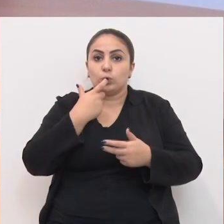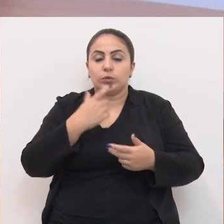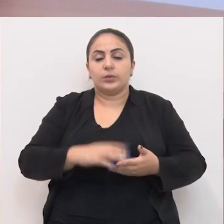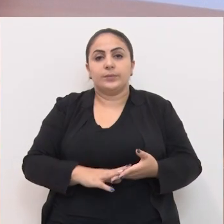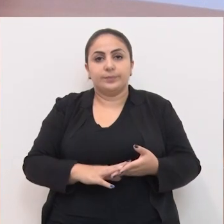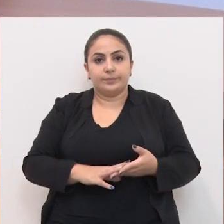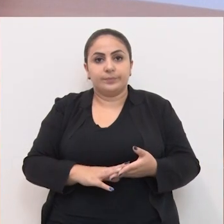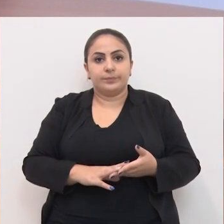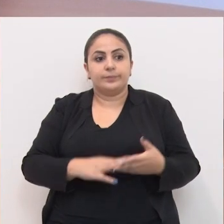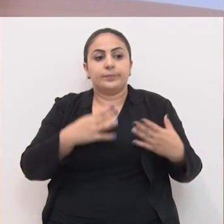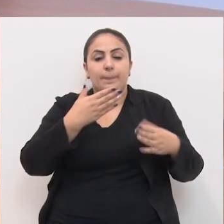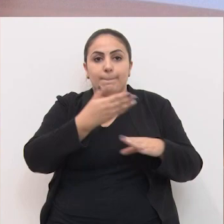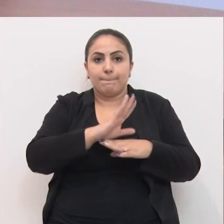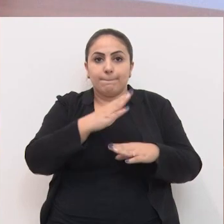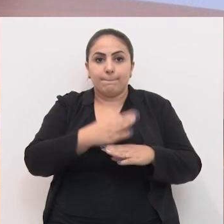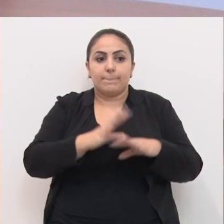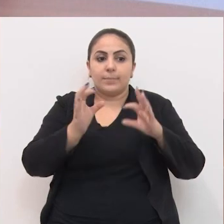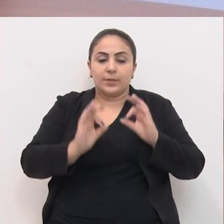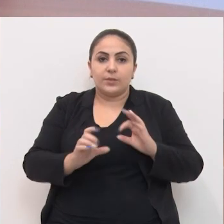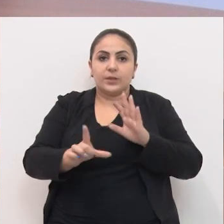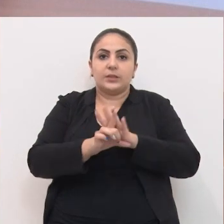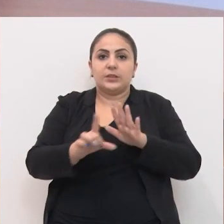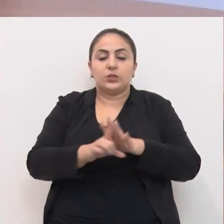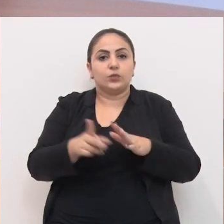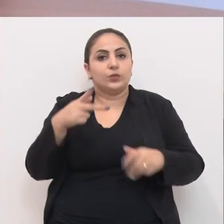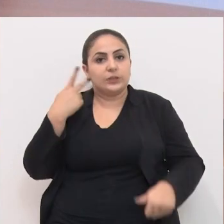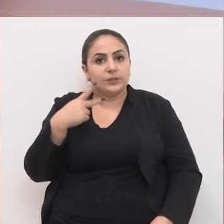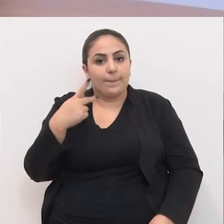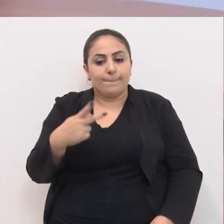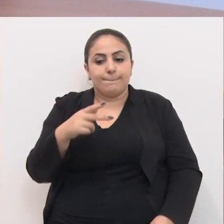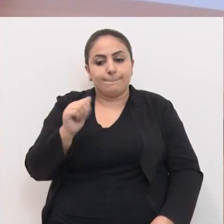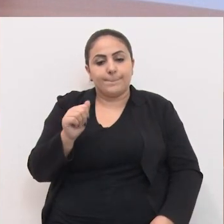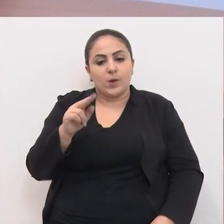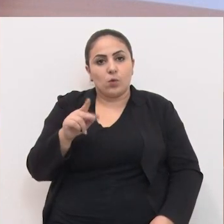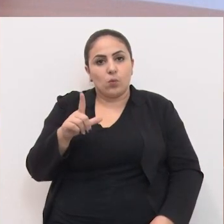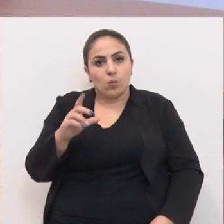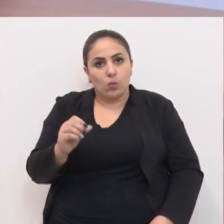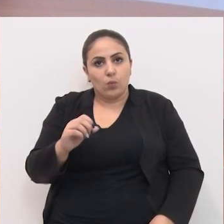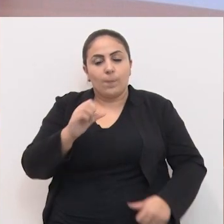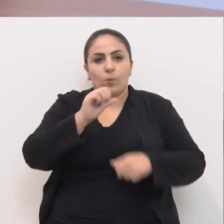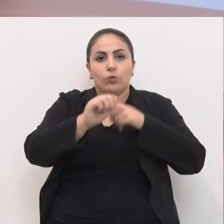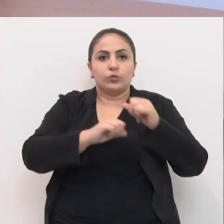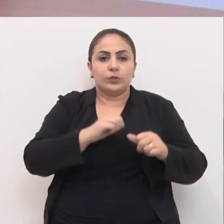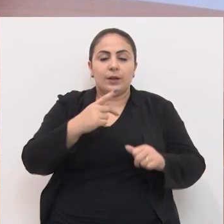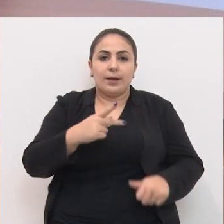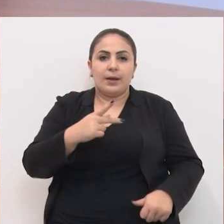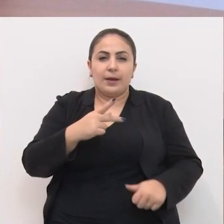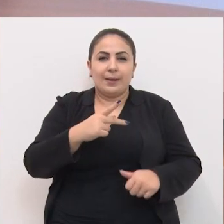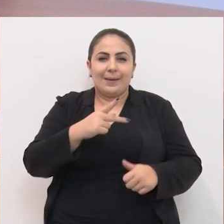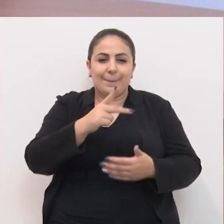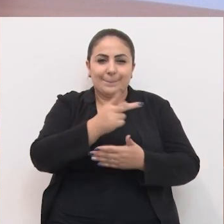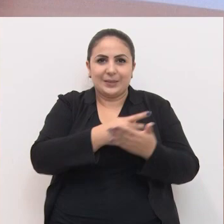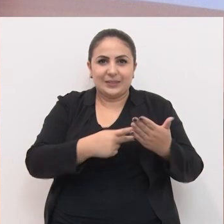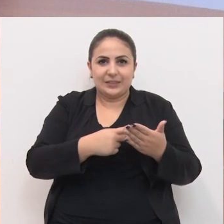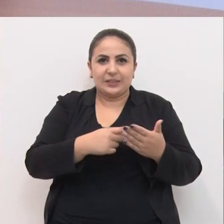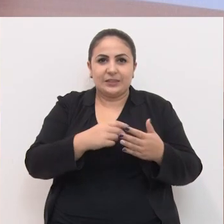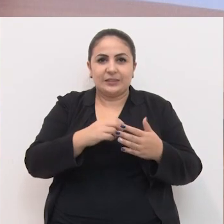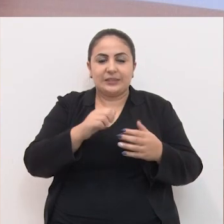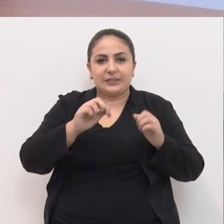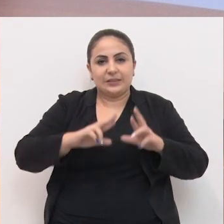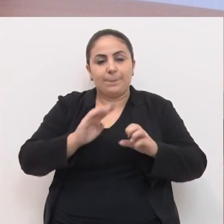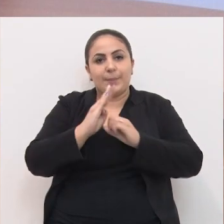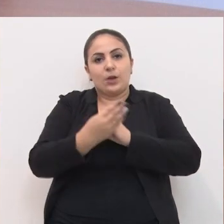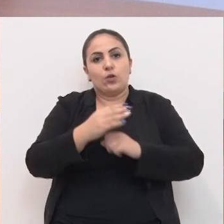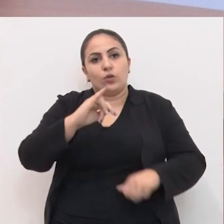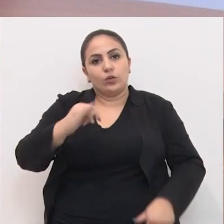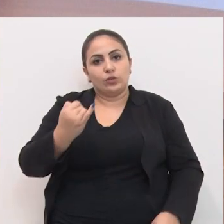alterando esse para abranger todas essas crianças, todos os alunos, tanto na escola de educação infantil como na escola normal, para que tenham a preferência no seu bairro,